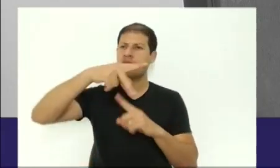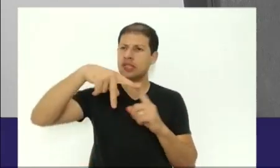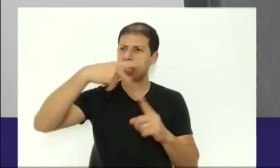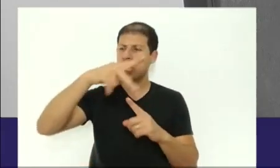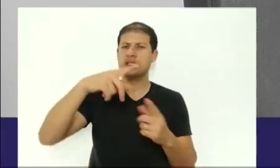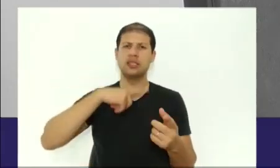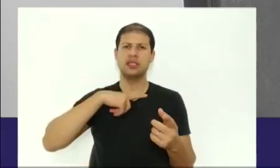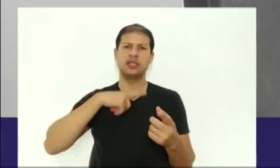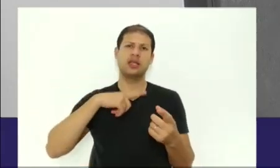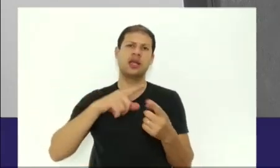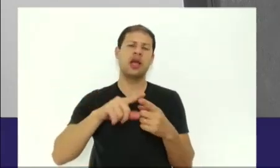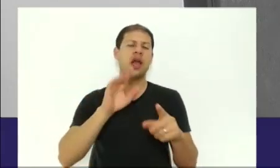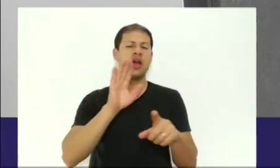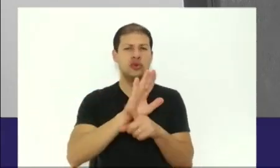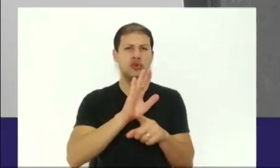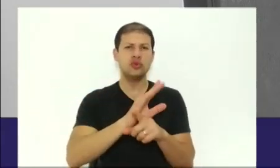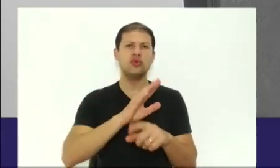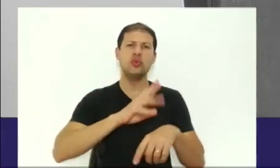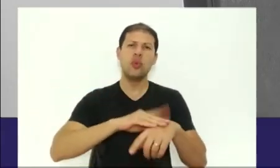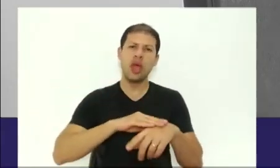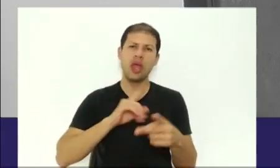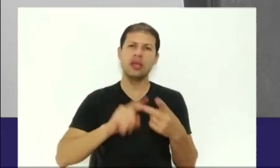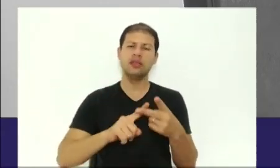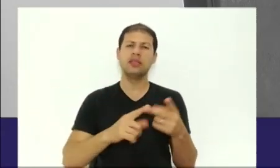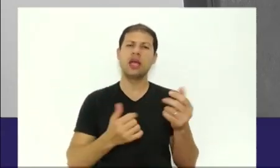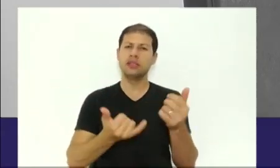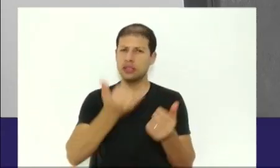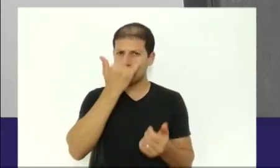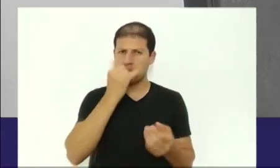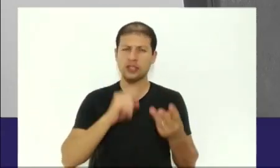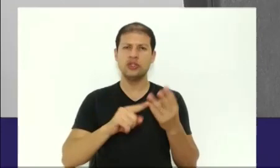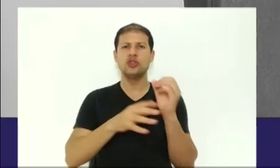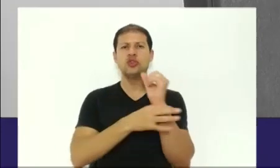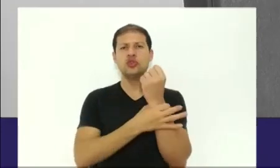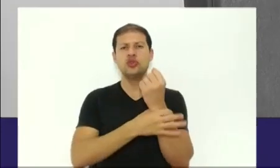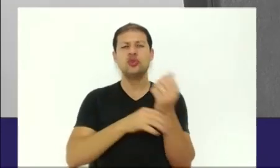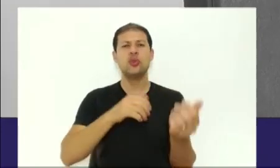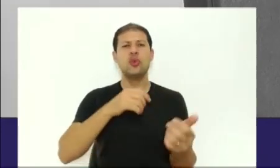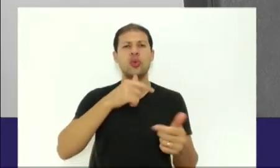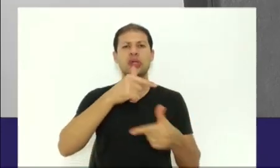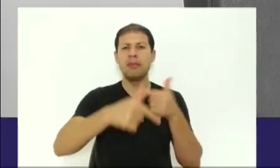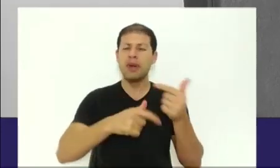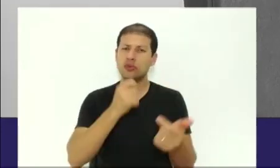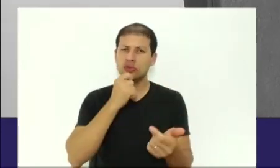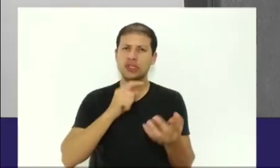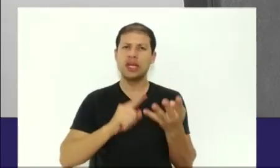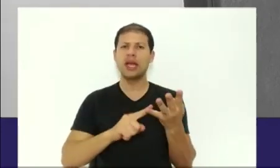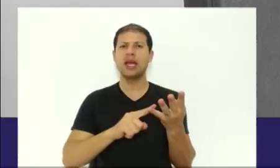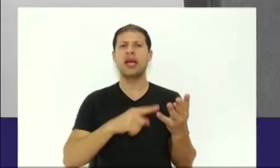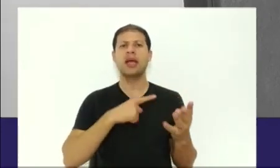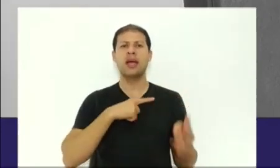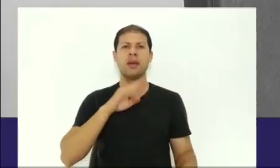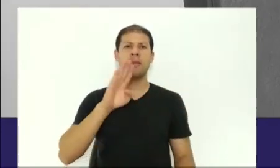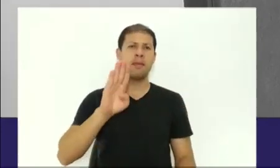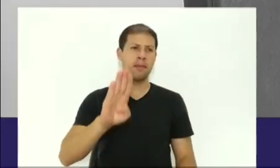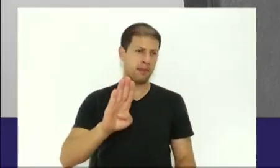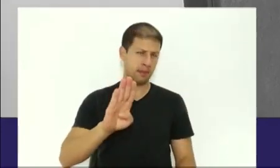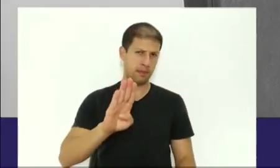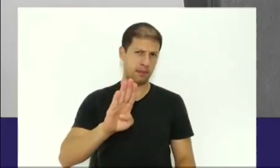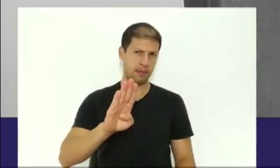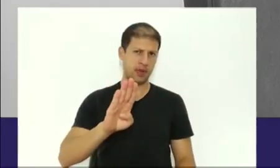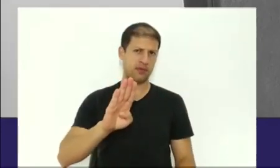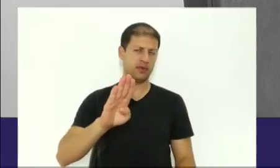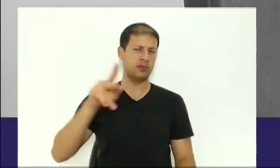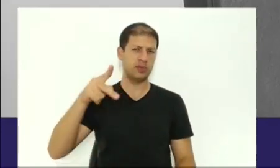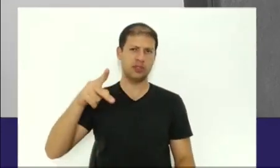como auxílio-doença, auxílio-acidente, seguro-desemprego, benefício de prestação continuada ou Bolsa Família. Há